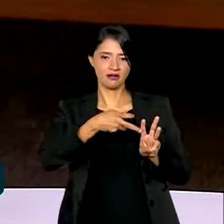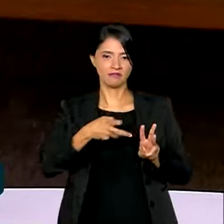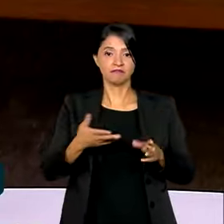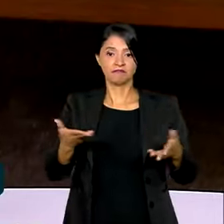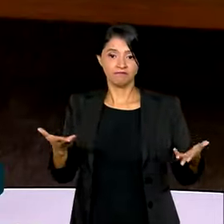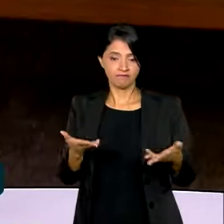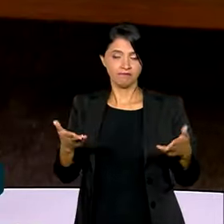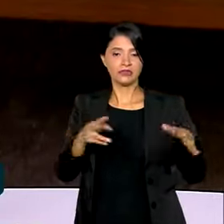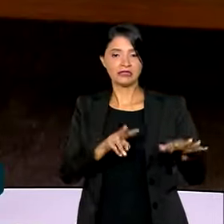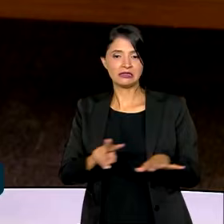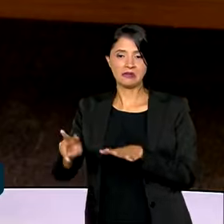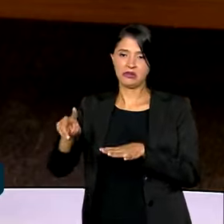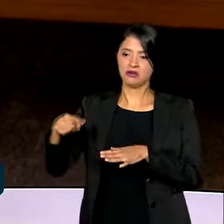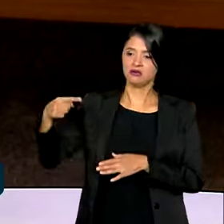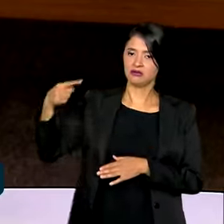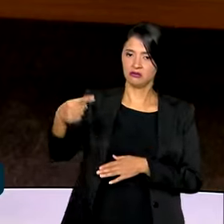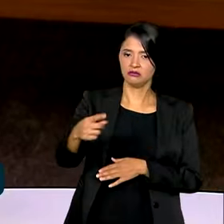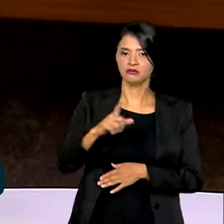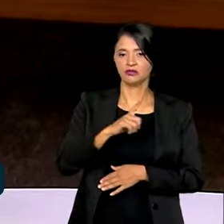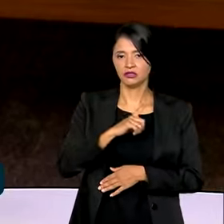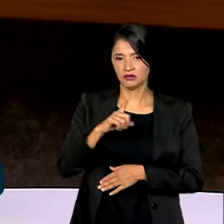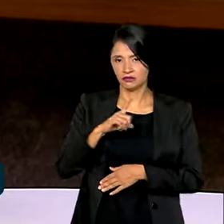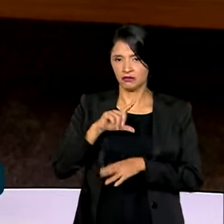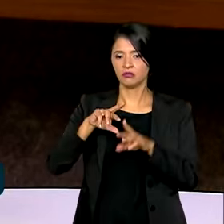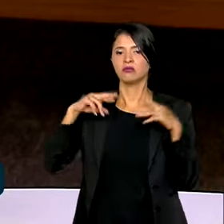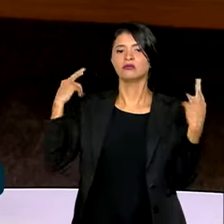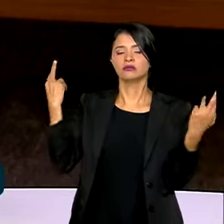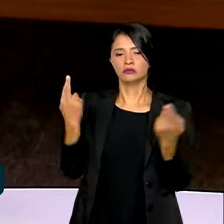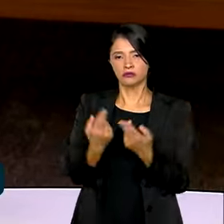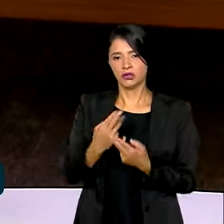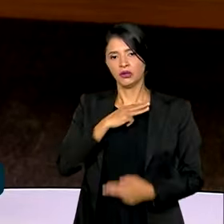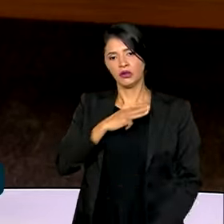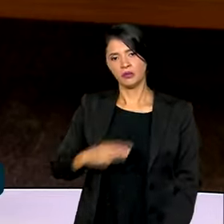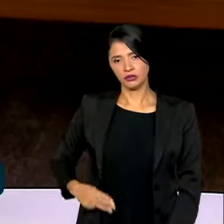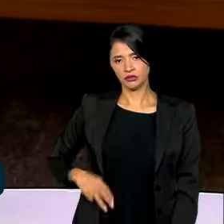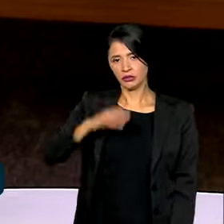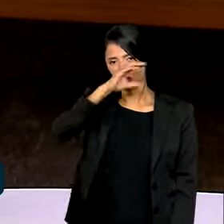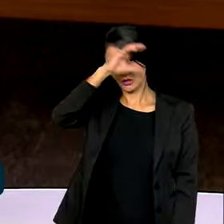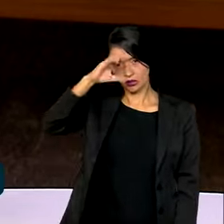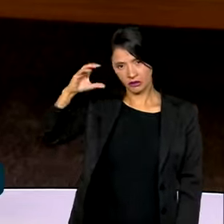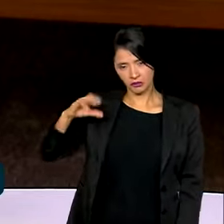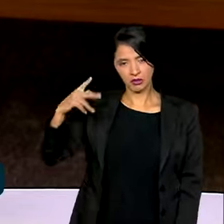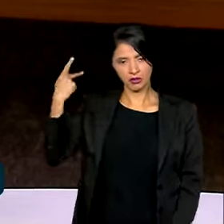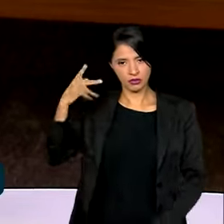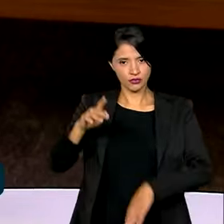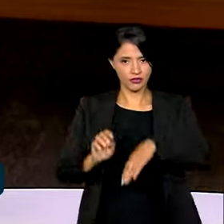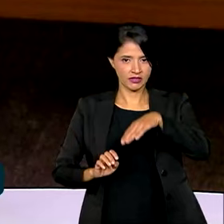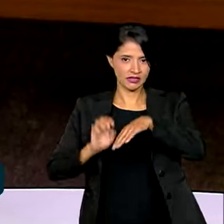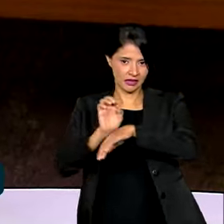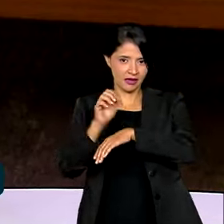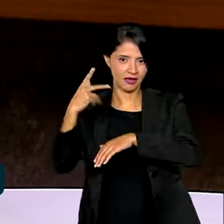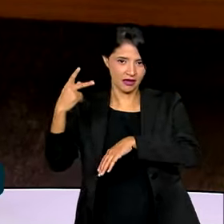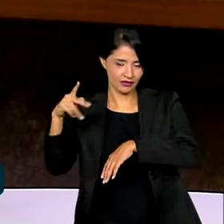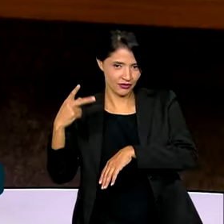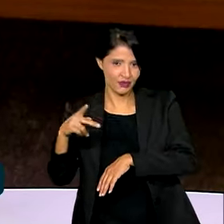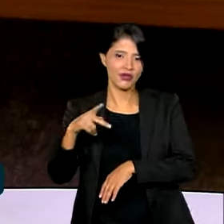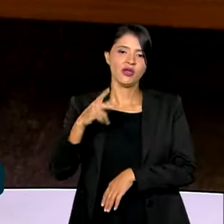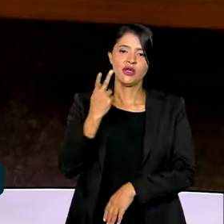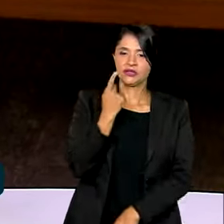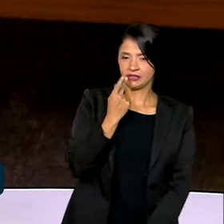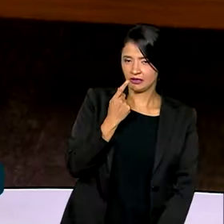mesmo, semana passada, nós tivemos uma reunião com o ministro Camilo, que é do seu estado, né, que é do